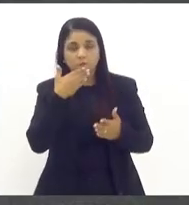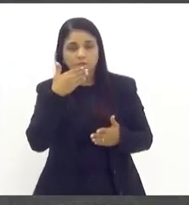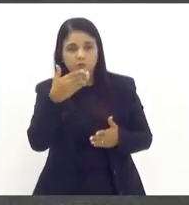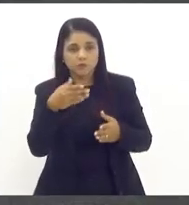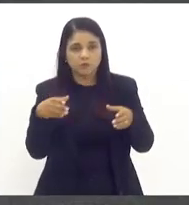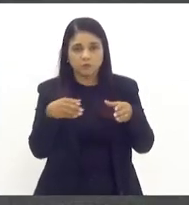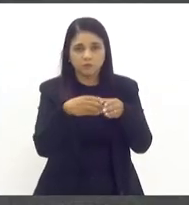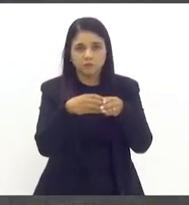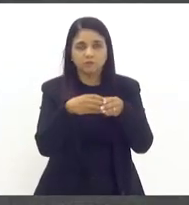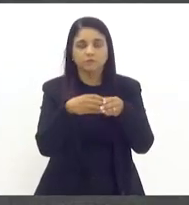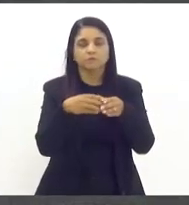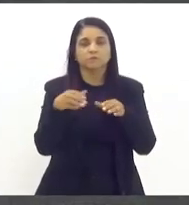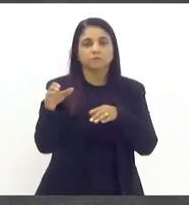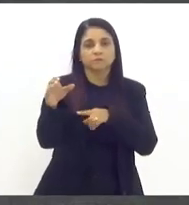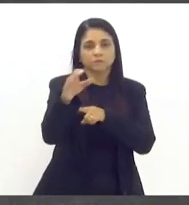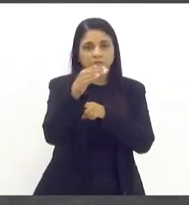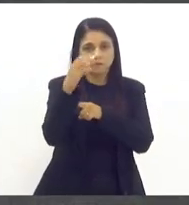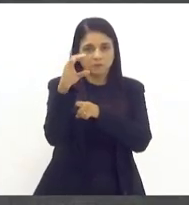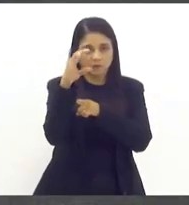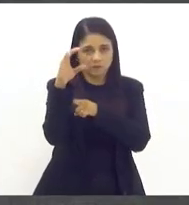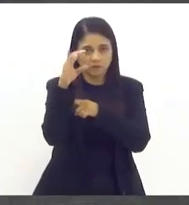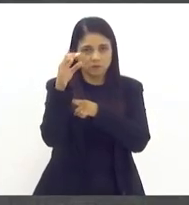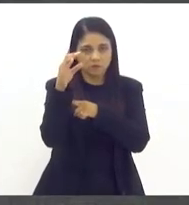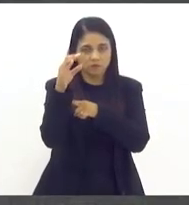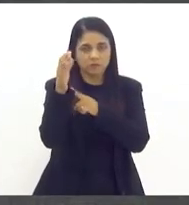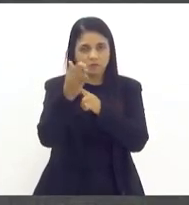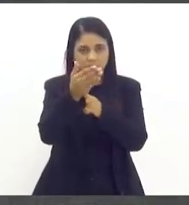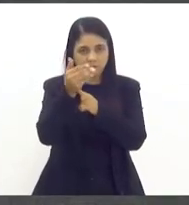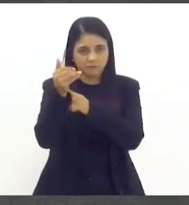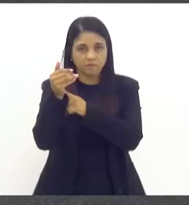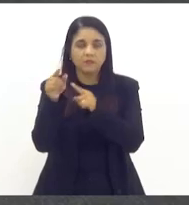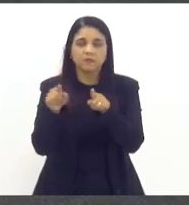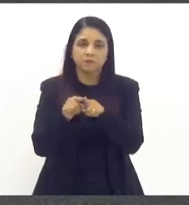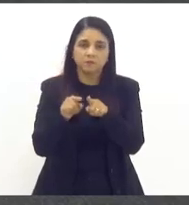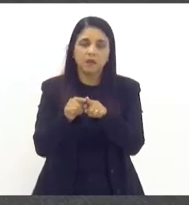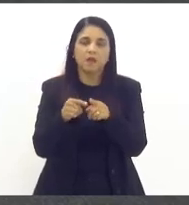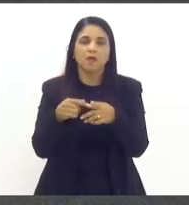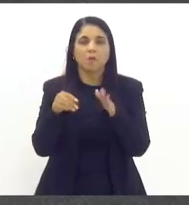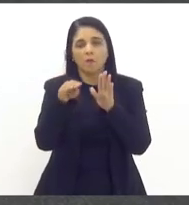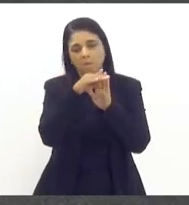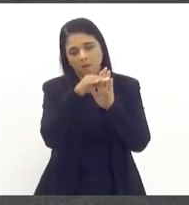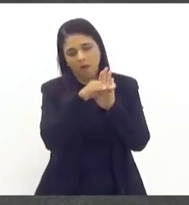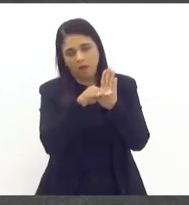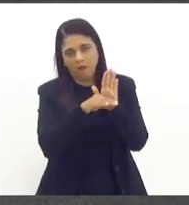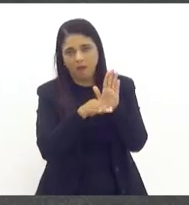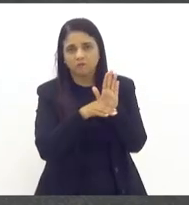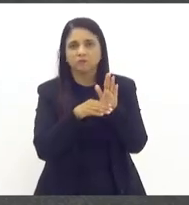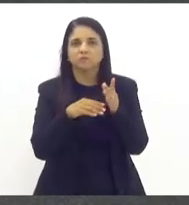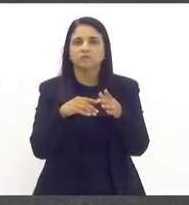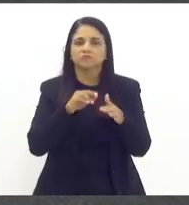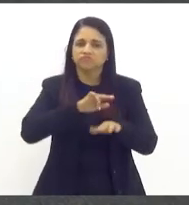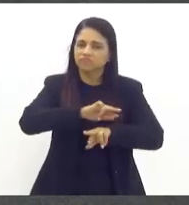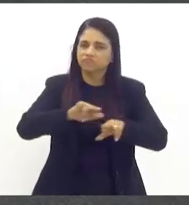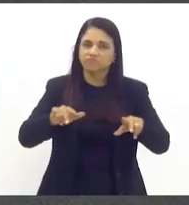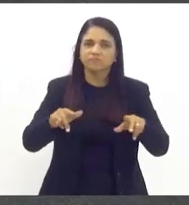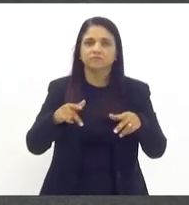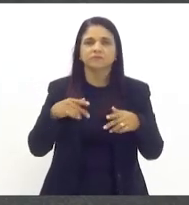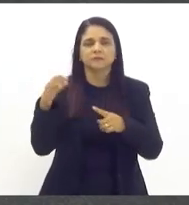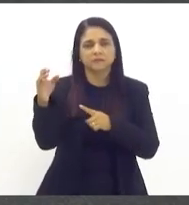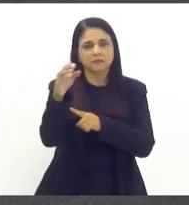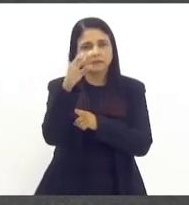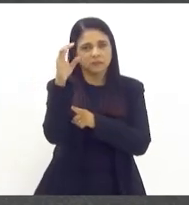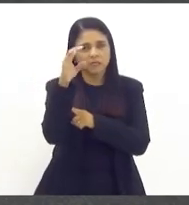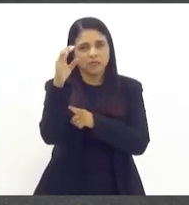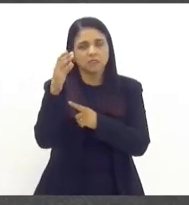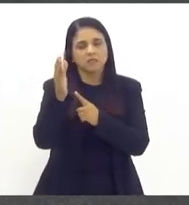tecnologia fosse designada para aparecer também já que é uma pauta que fala sobre Universidade Ciência e Tecnologia eu acho